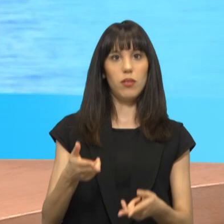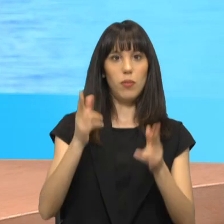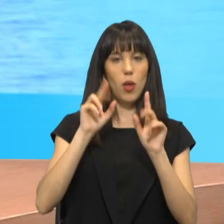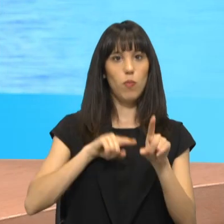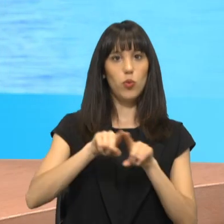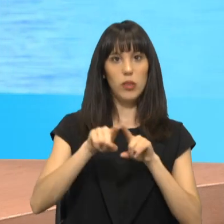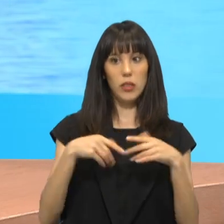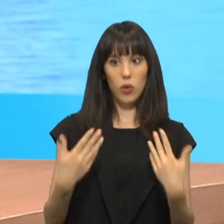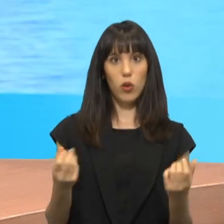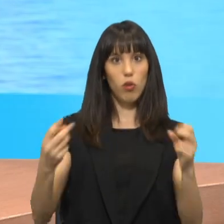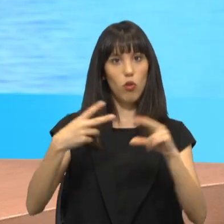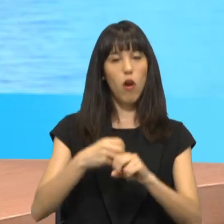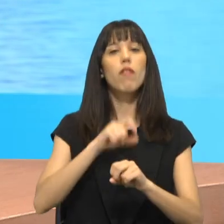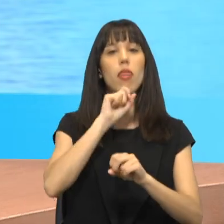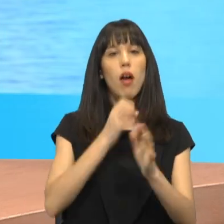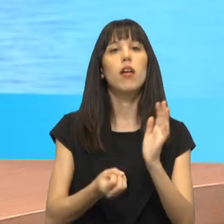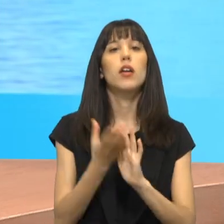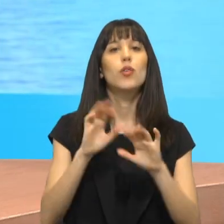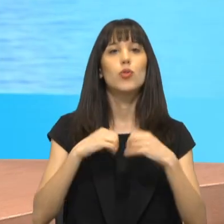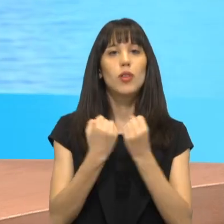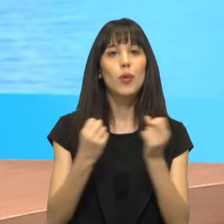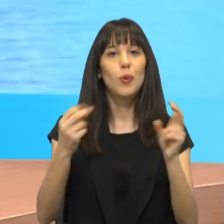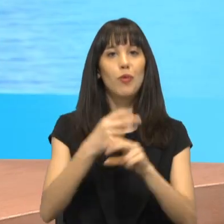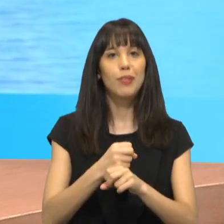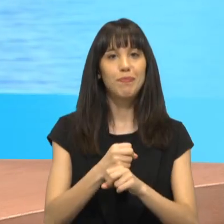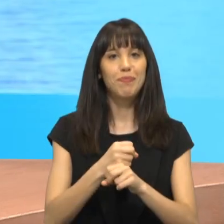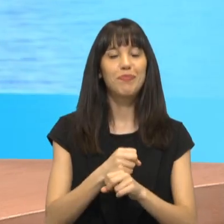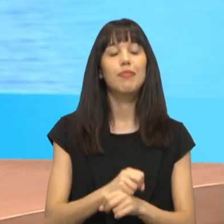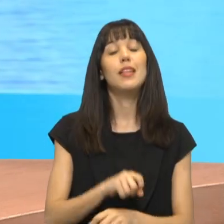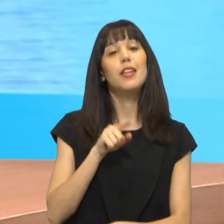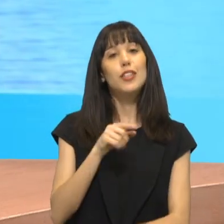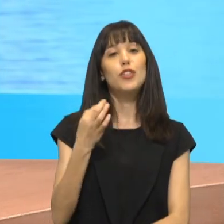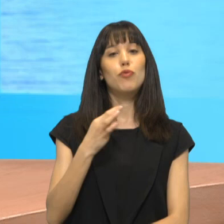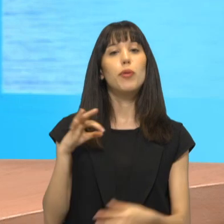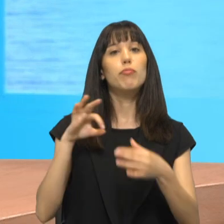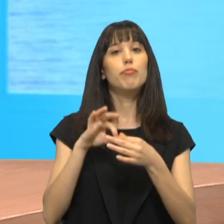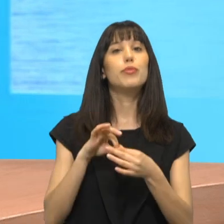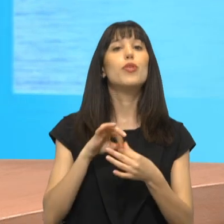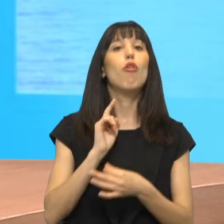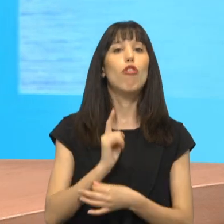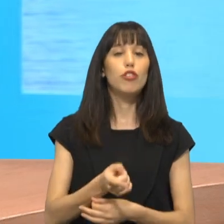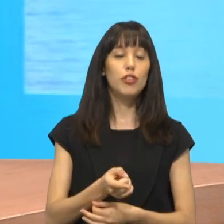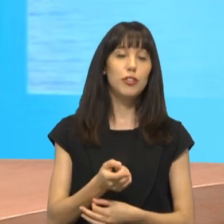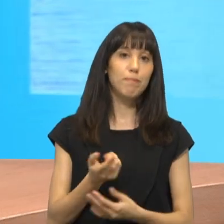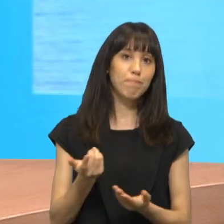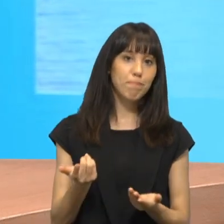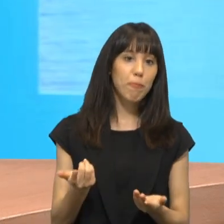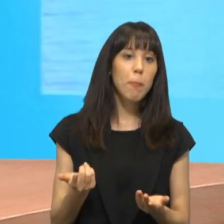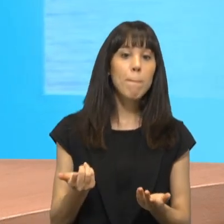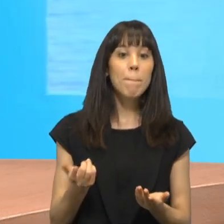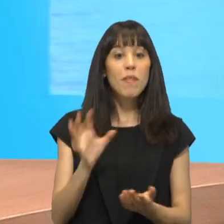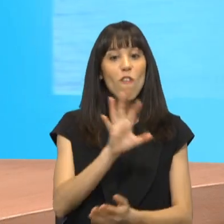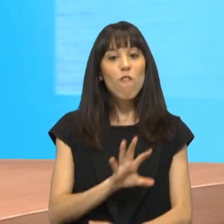política, construir uma sociedade nova. E isso inscreve-se numa matriz, digamos assim,